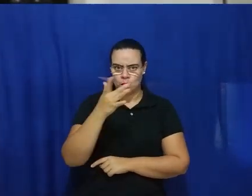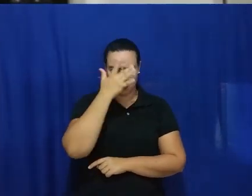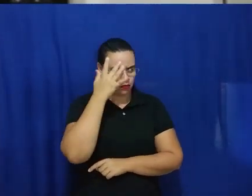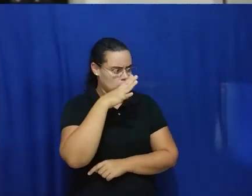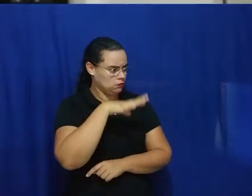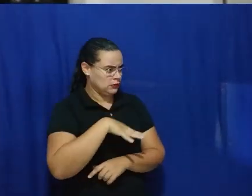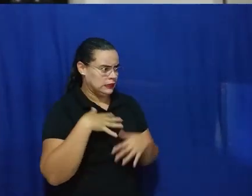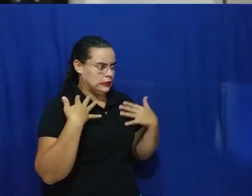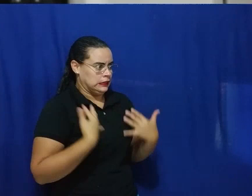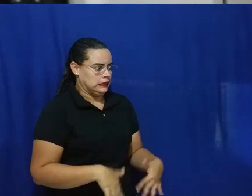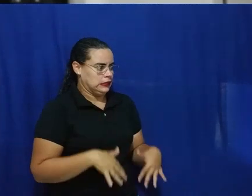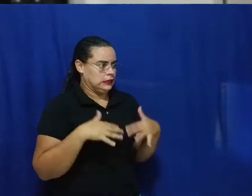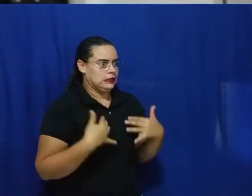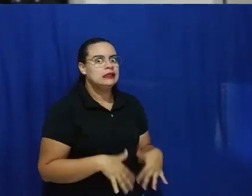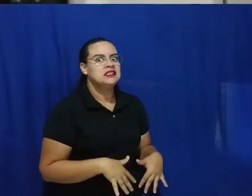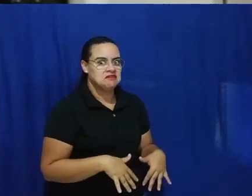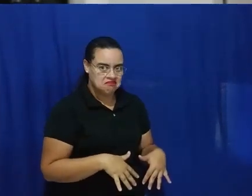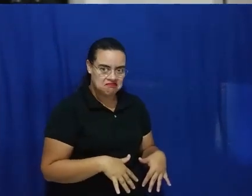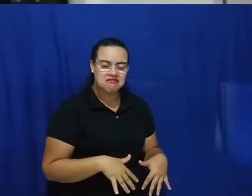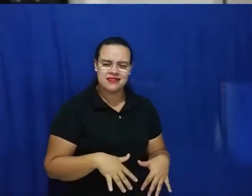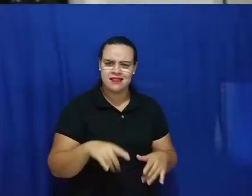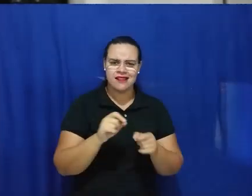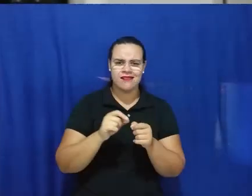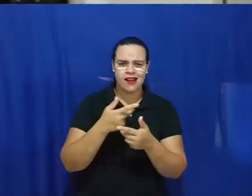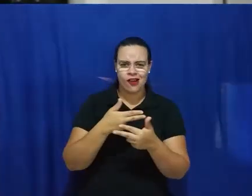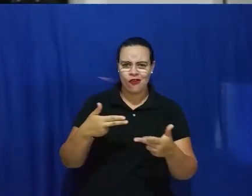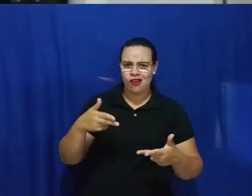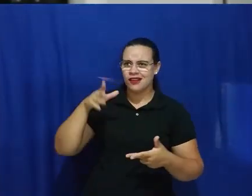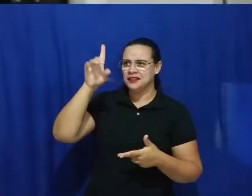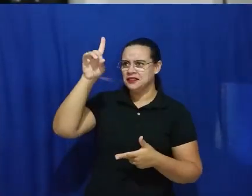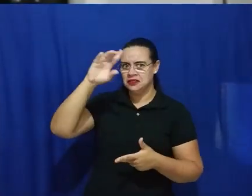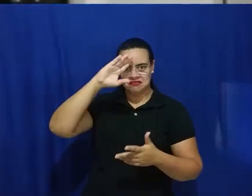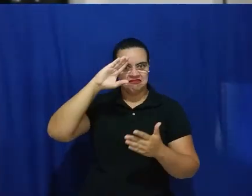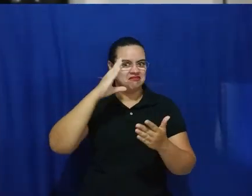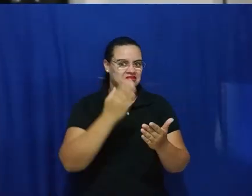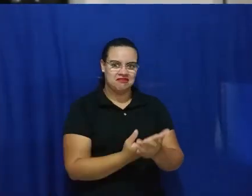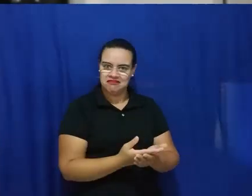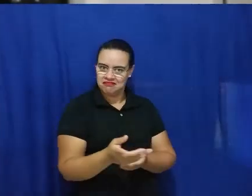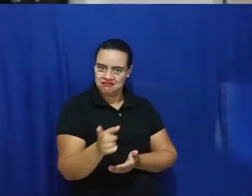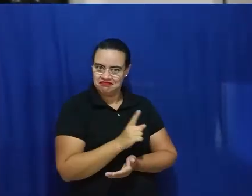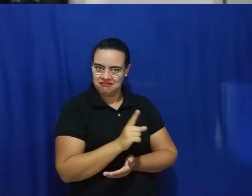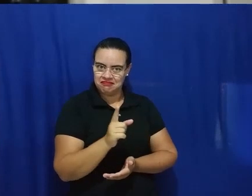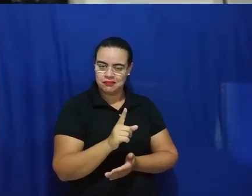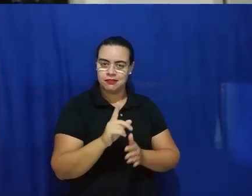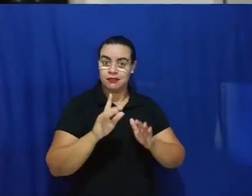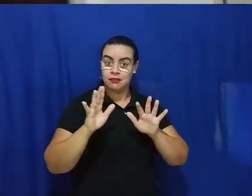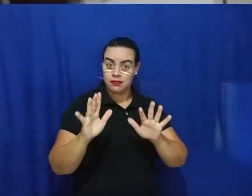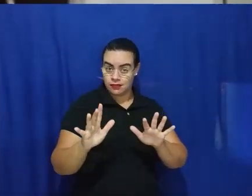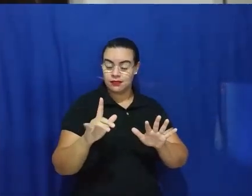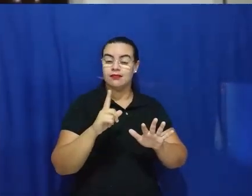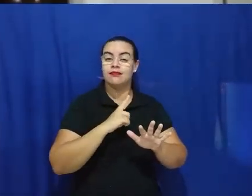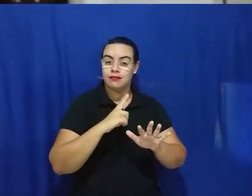na vida, a todo João intimida, faz coisas que